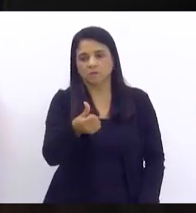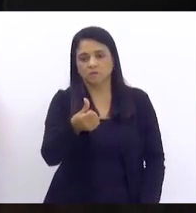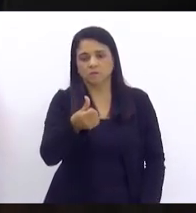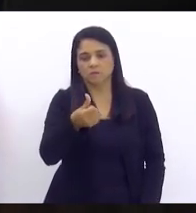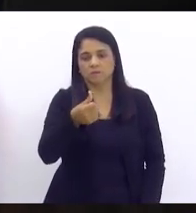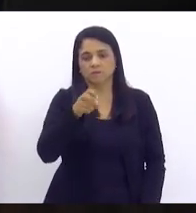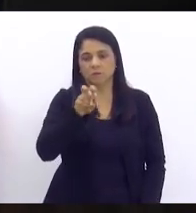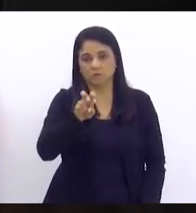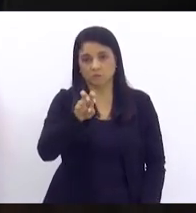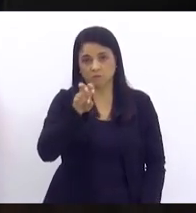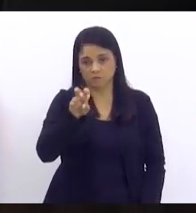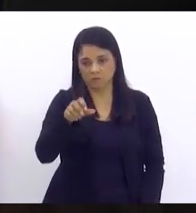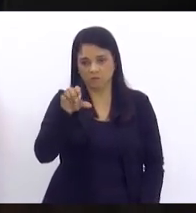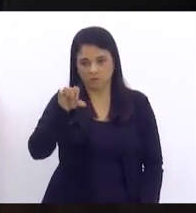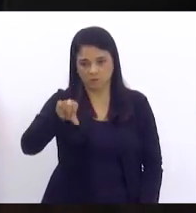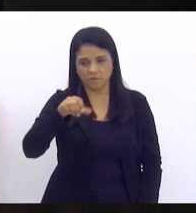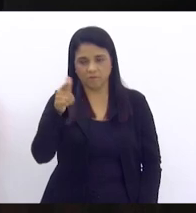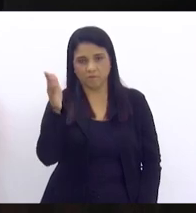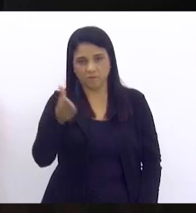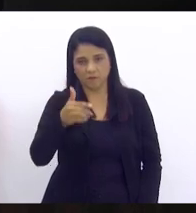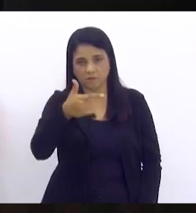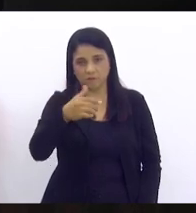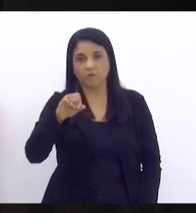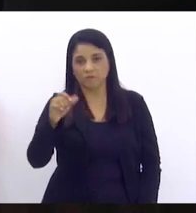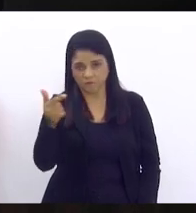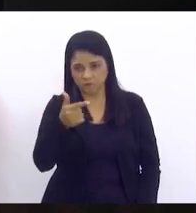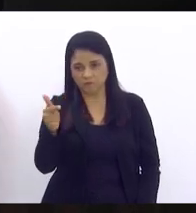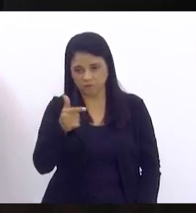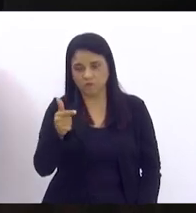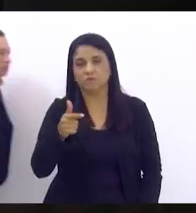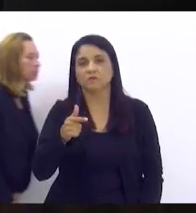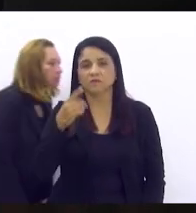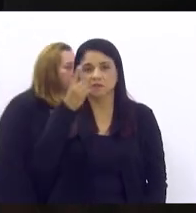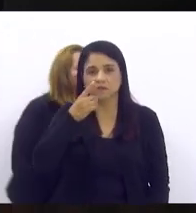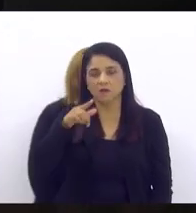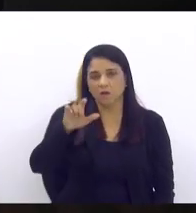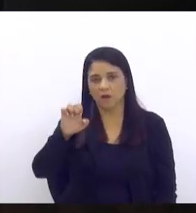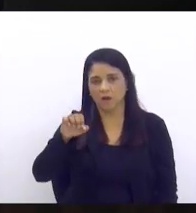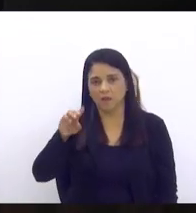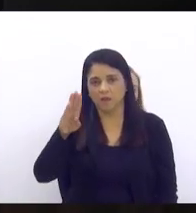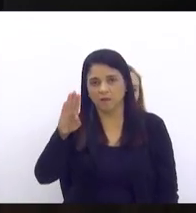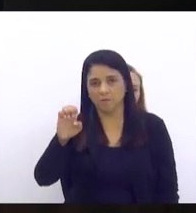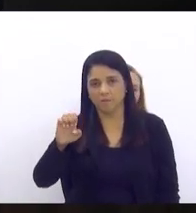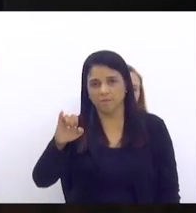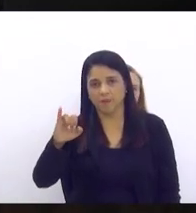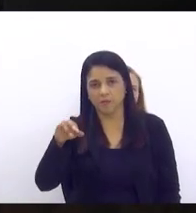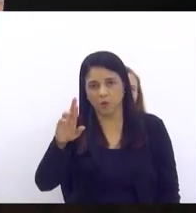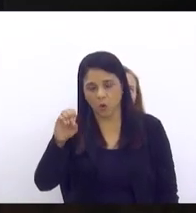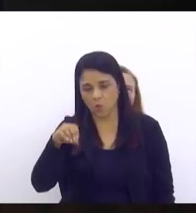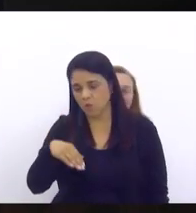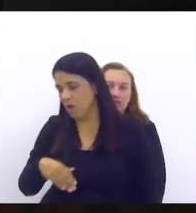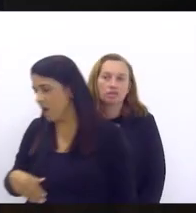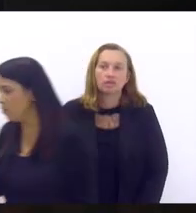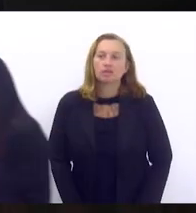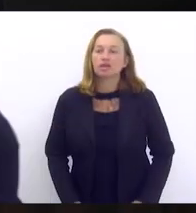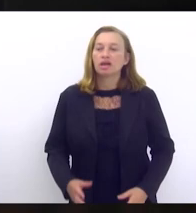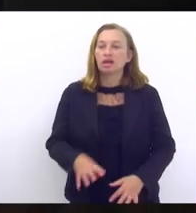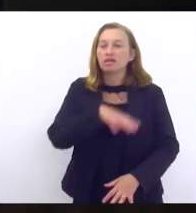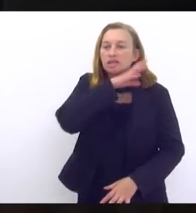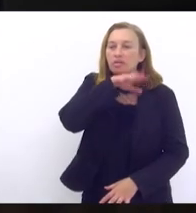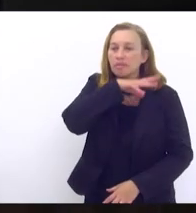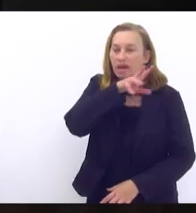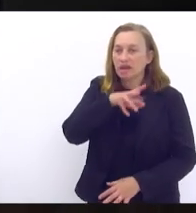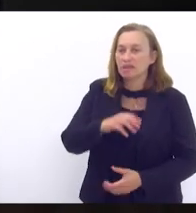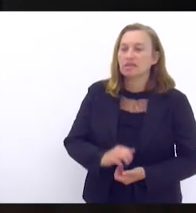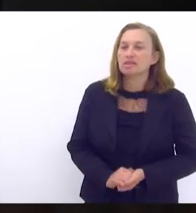5.559/2022, de autoria do deputado Daniel Librelon, que institui a política de proteção e acolhimento de animais de estimação